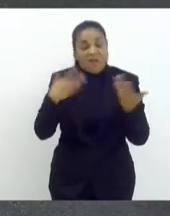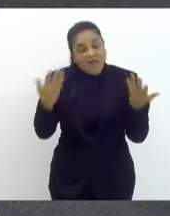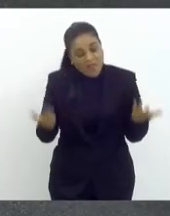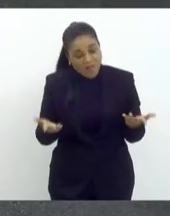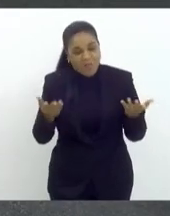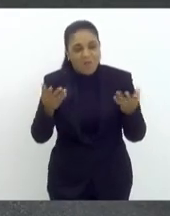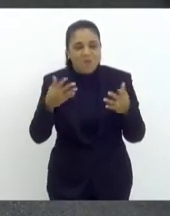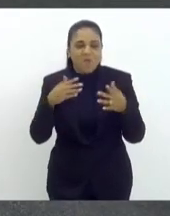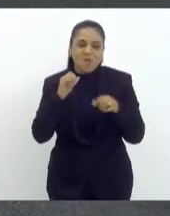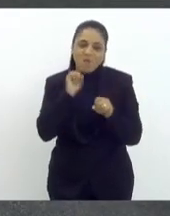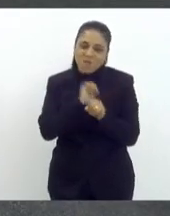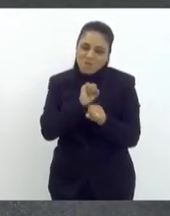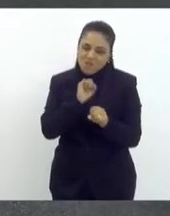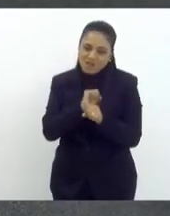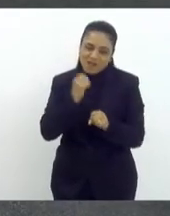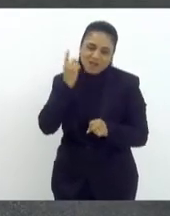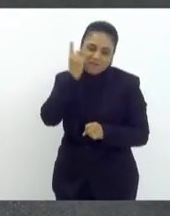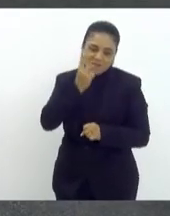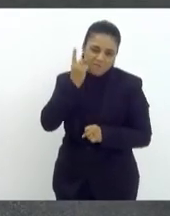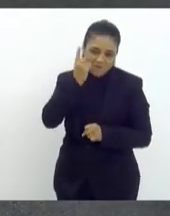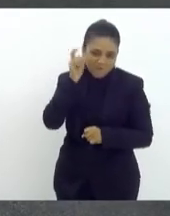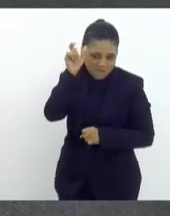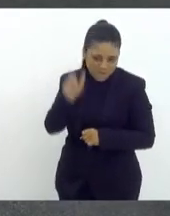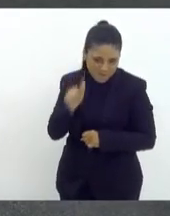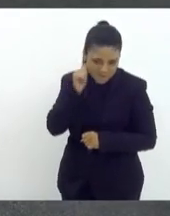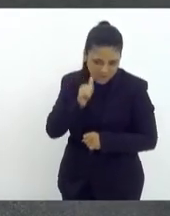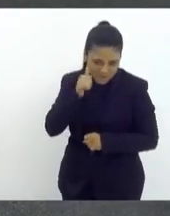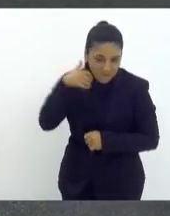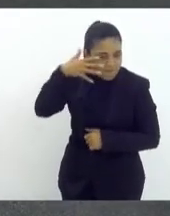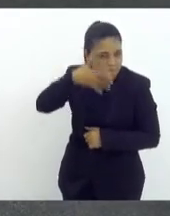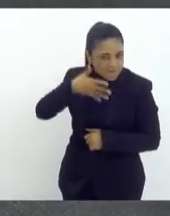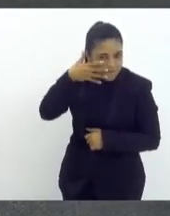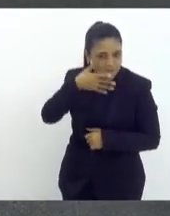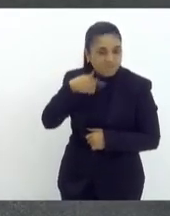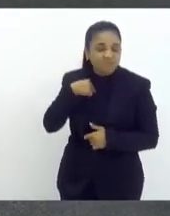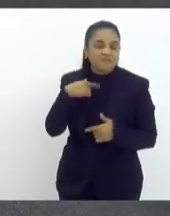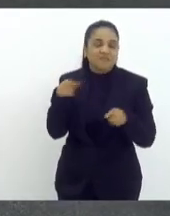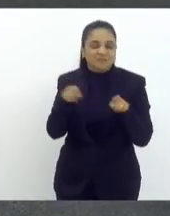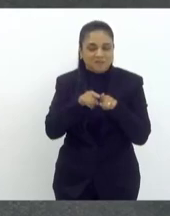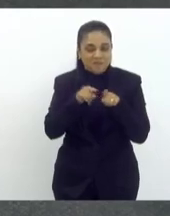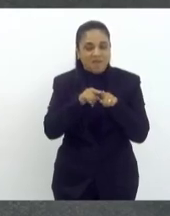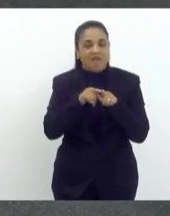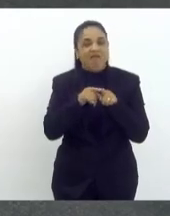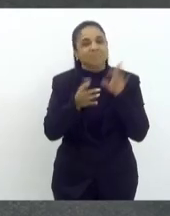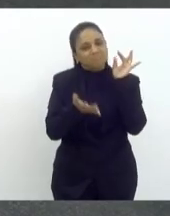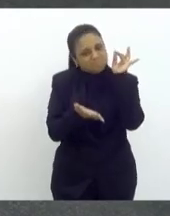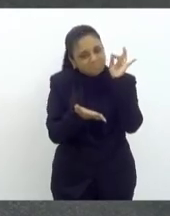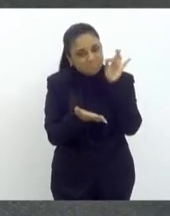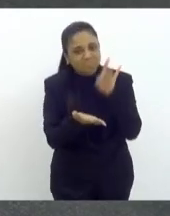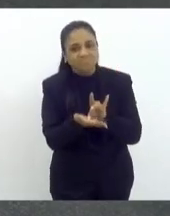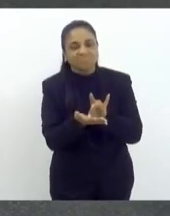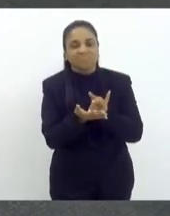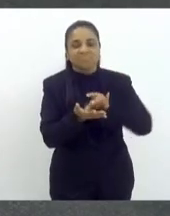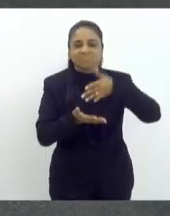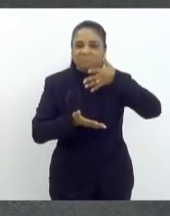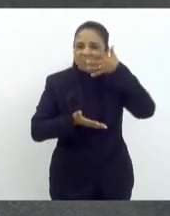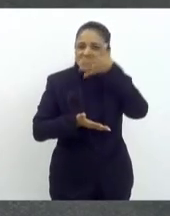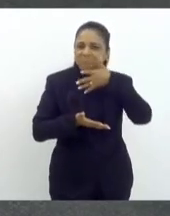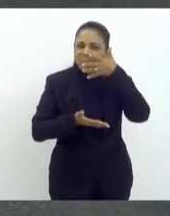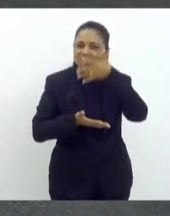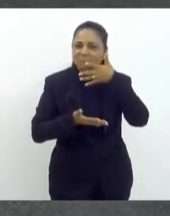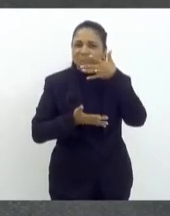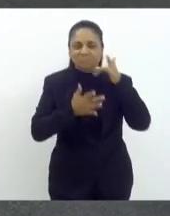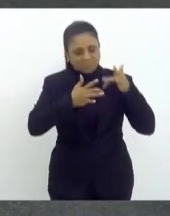fazerem o uso da palavra para evidentemente reafirmar a vossa excelência minha